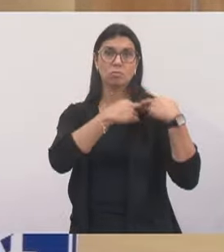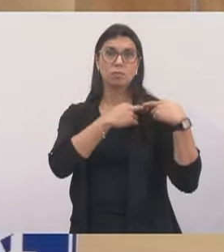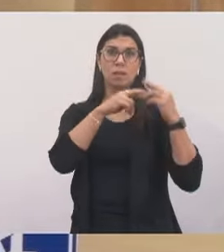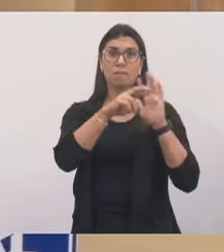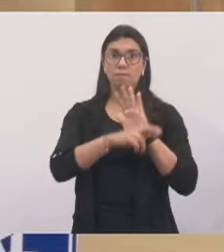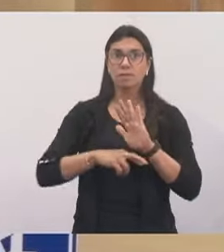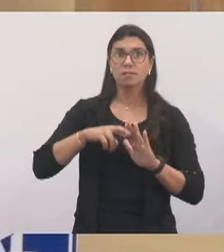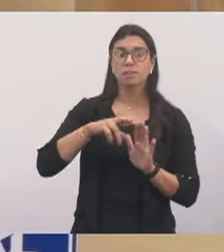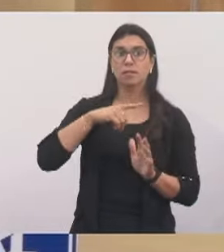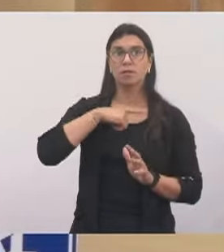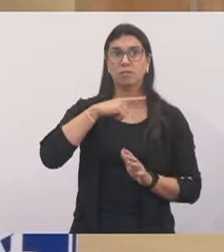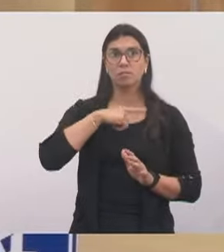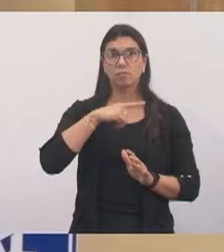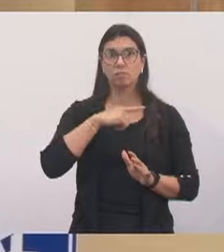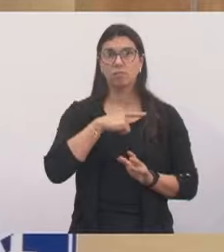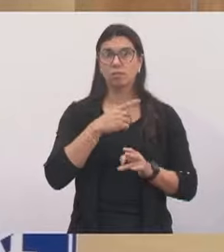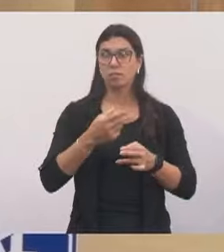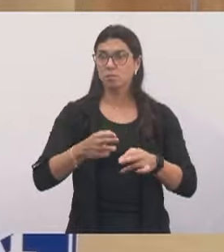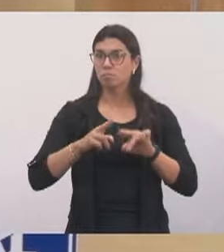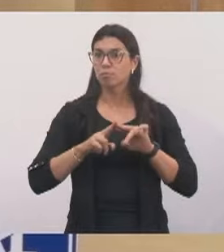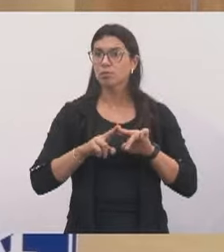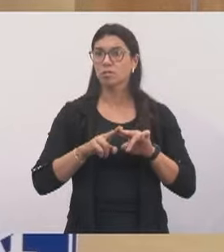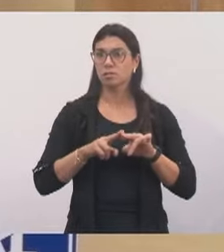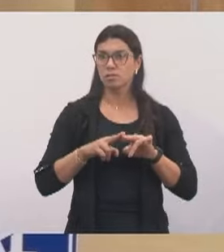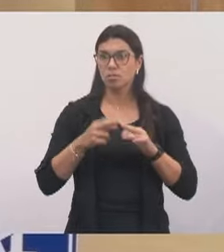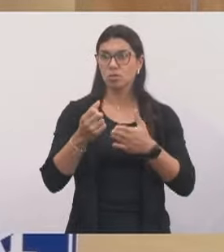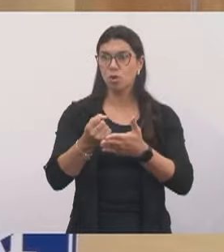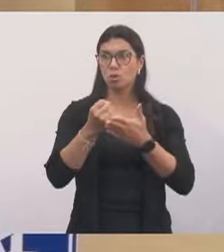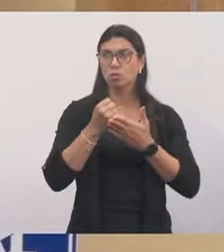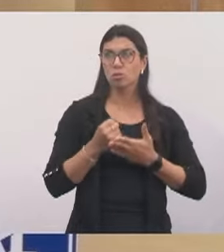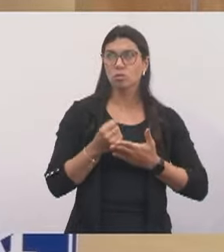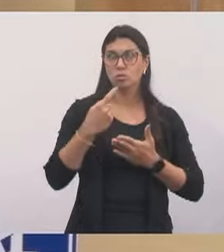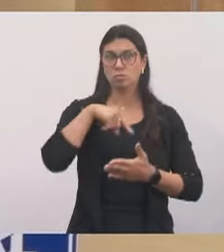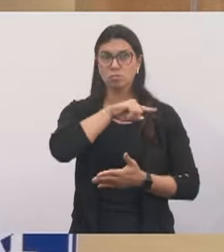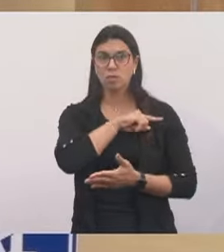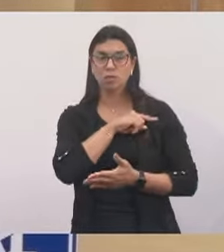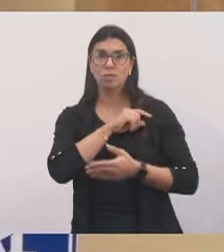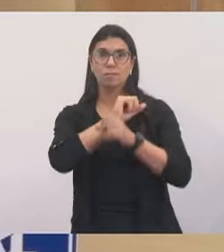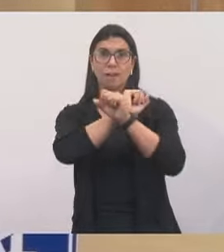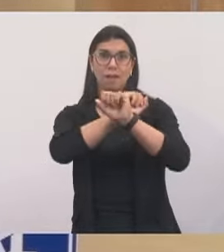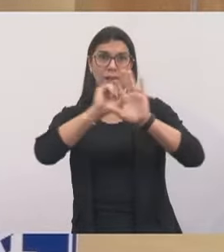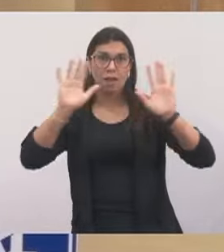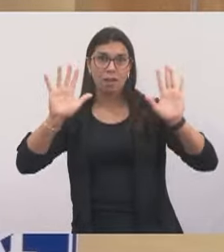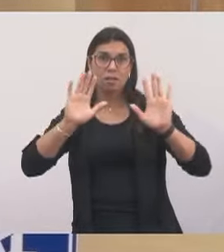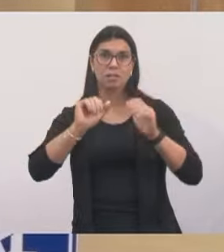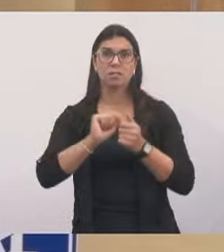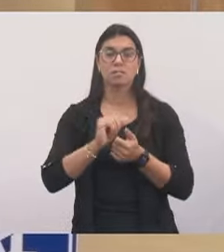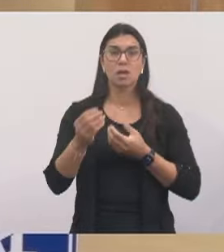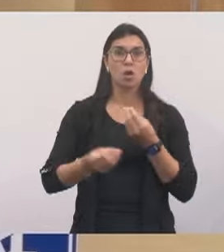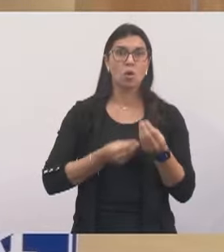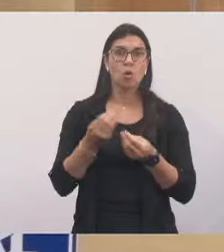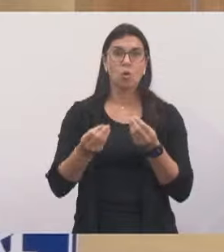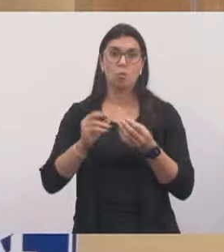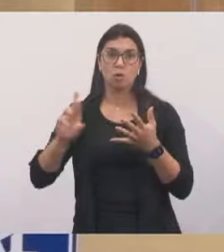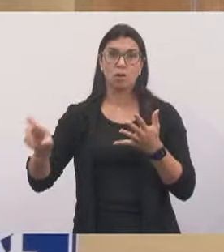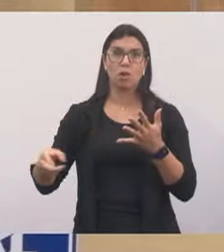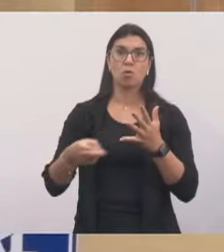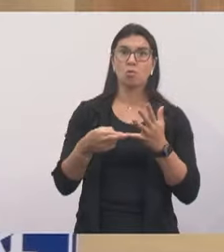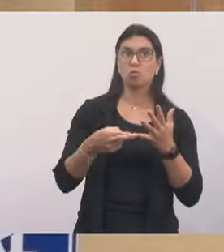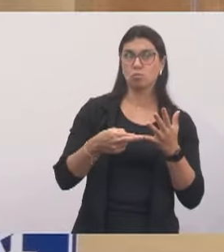Fiscal, ela colocou amarras e ela trouxe para nós transparência na aplicação do recurso